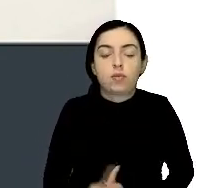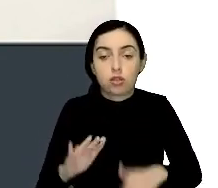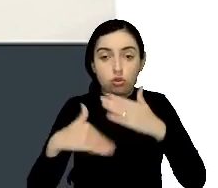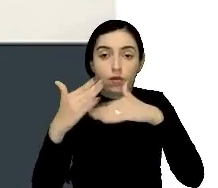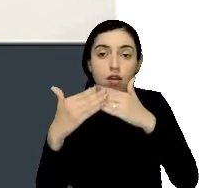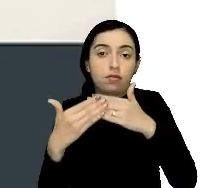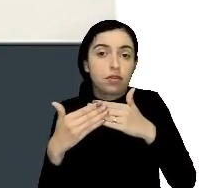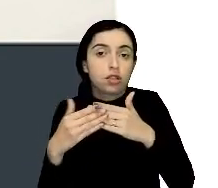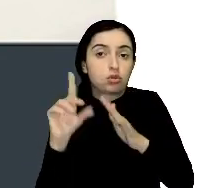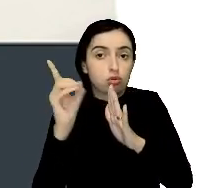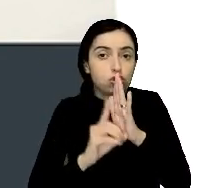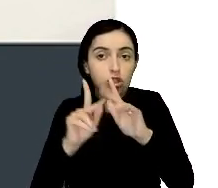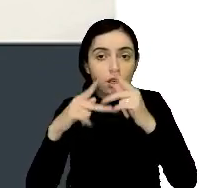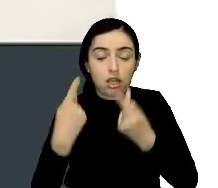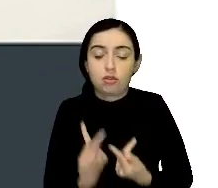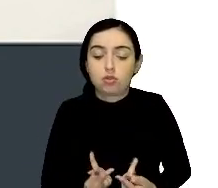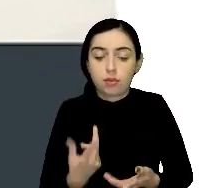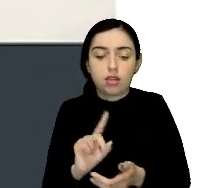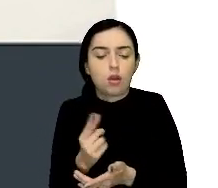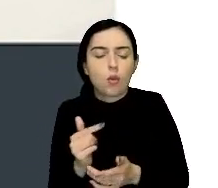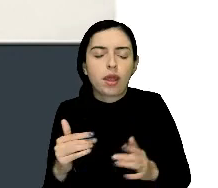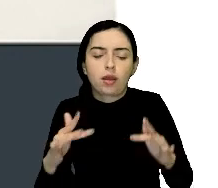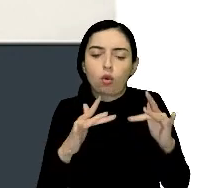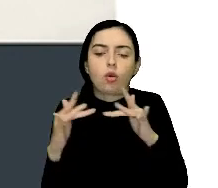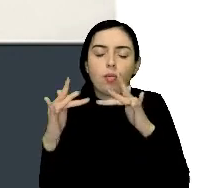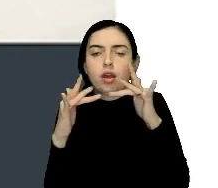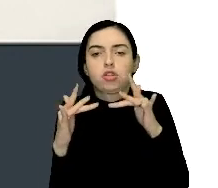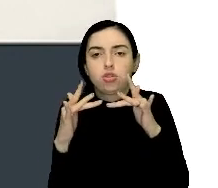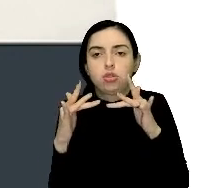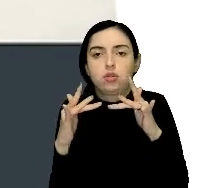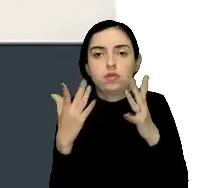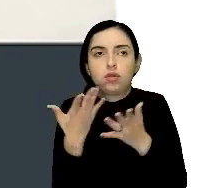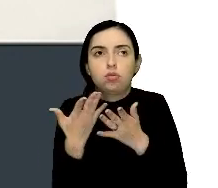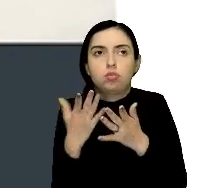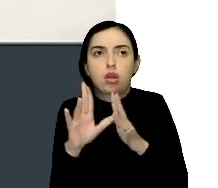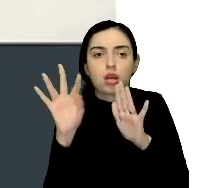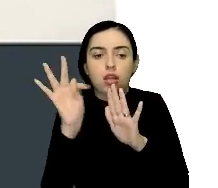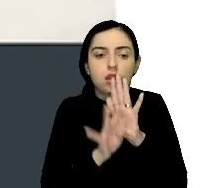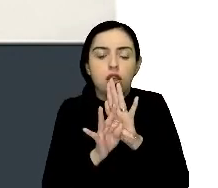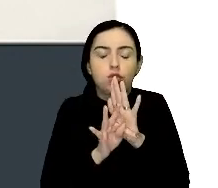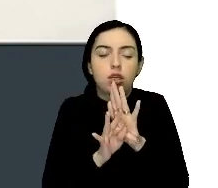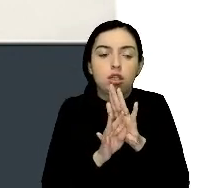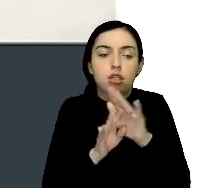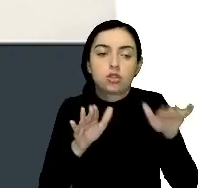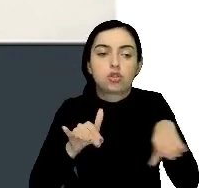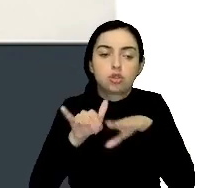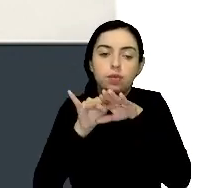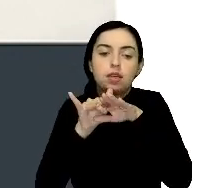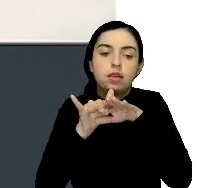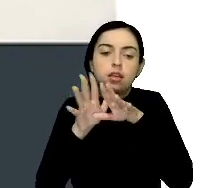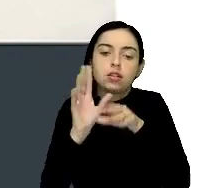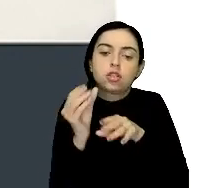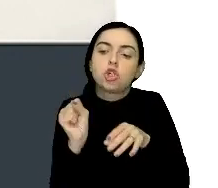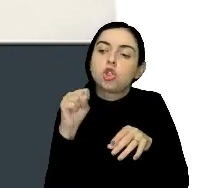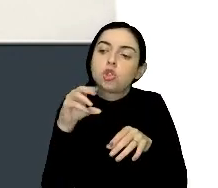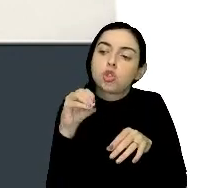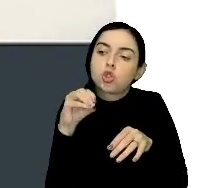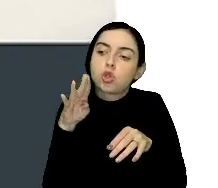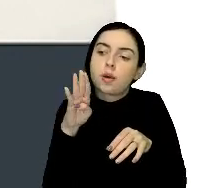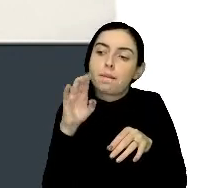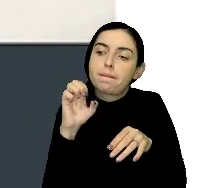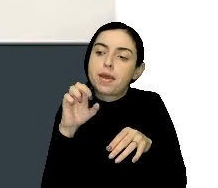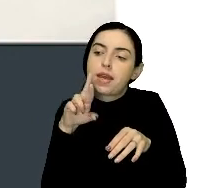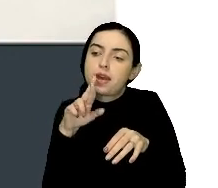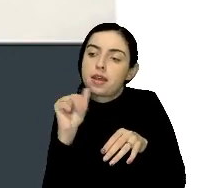não seria compatível com a teoria de soberania plena do Estado. Então, ele tem que tomar